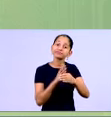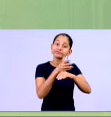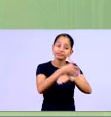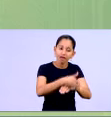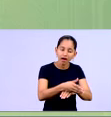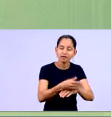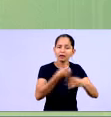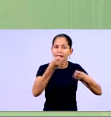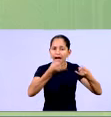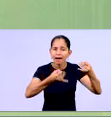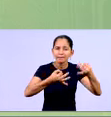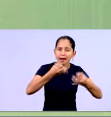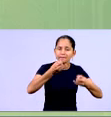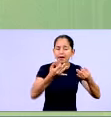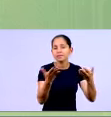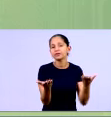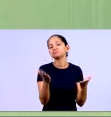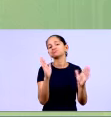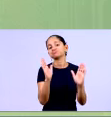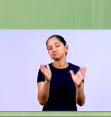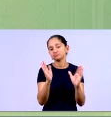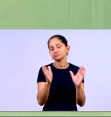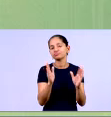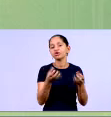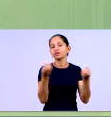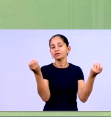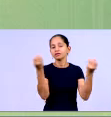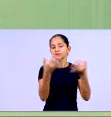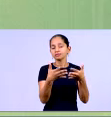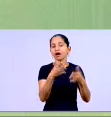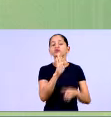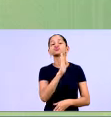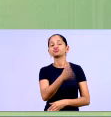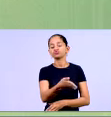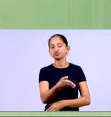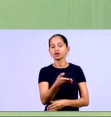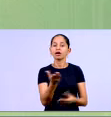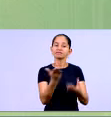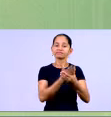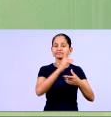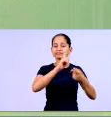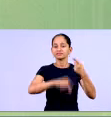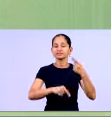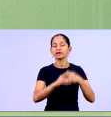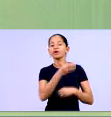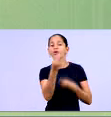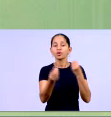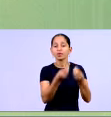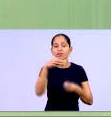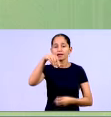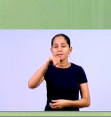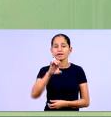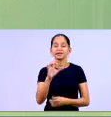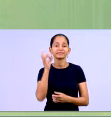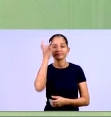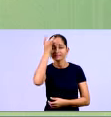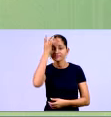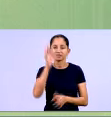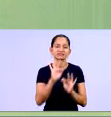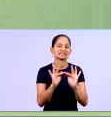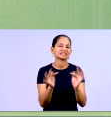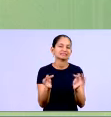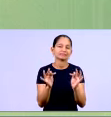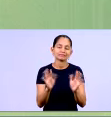e faz aquele protesto daquela dívida. Para fazer o cancelamento do protesto por uma ME ou por uma EPP é muito